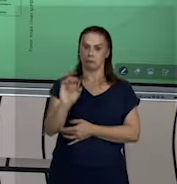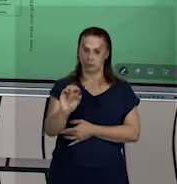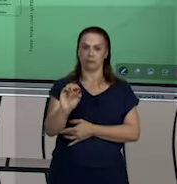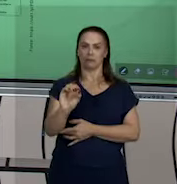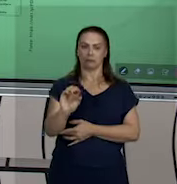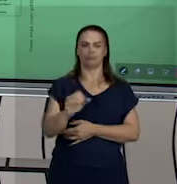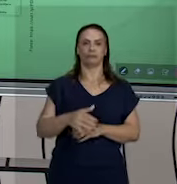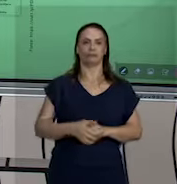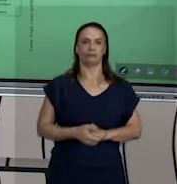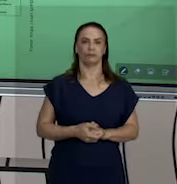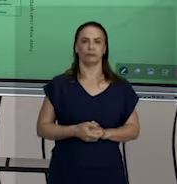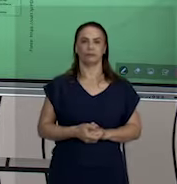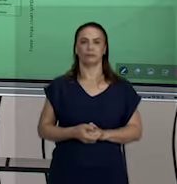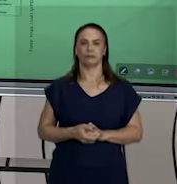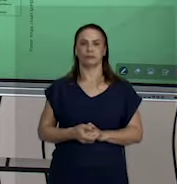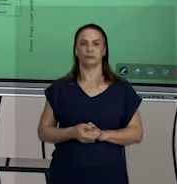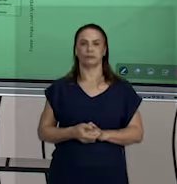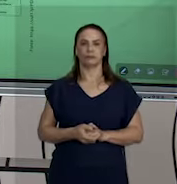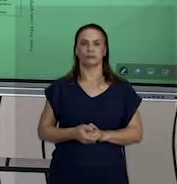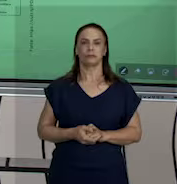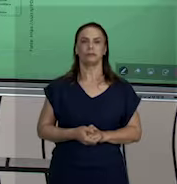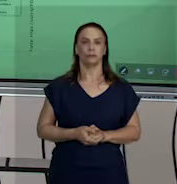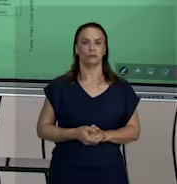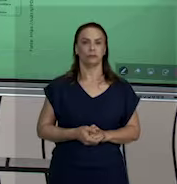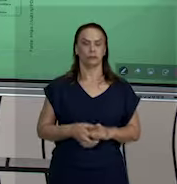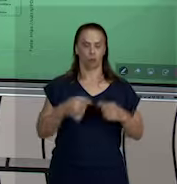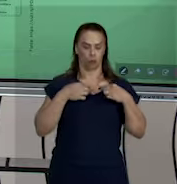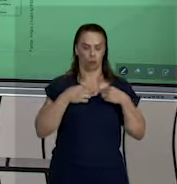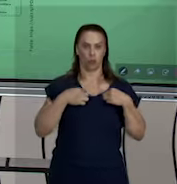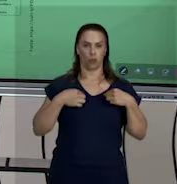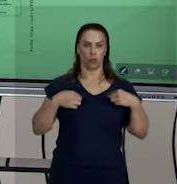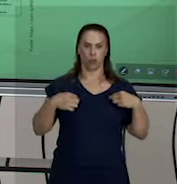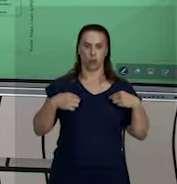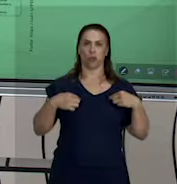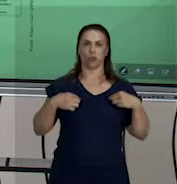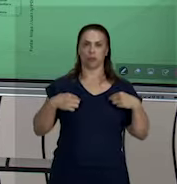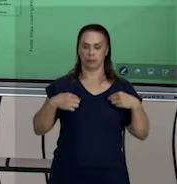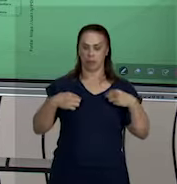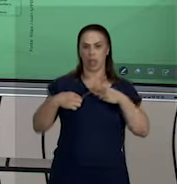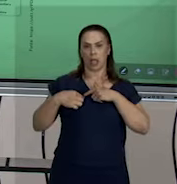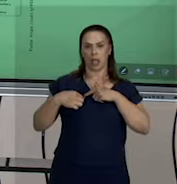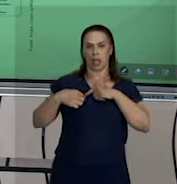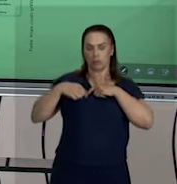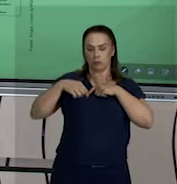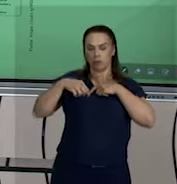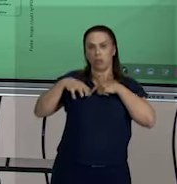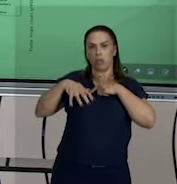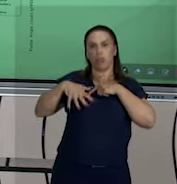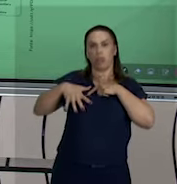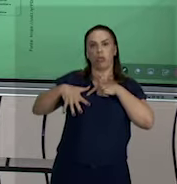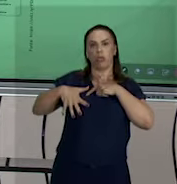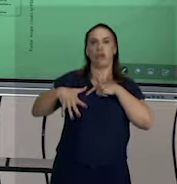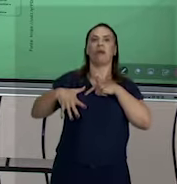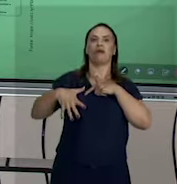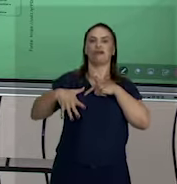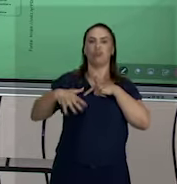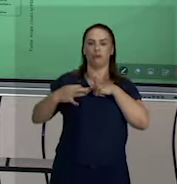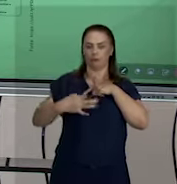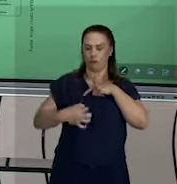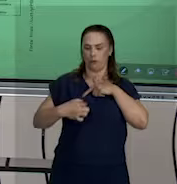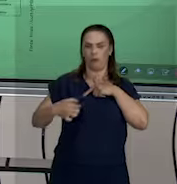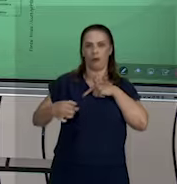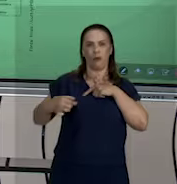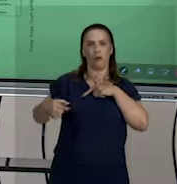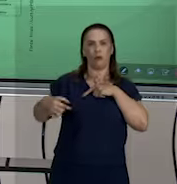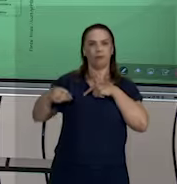pulmão. Beleza. Quando chega nos brônquios, esses brônquios, eles vão ainda se ramificar. Então,